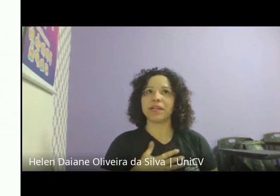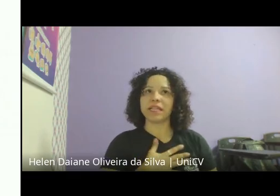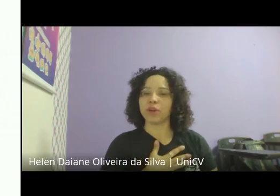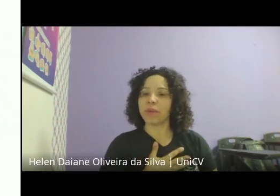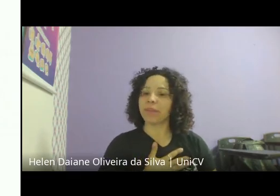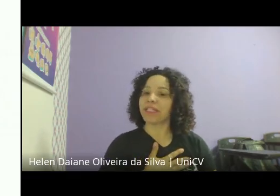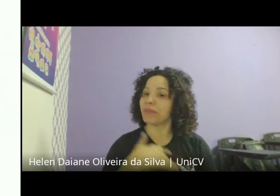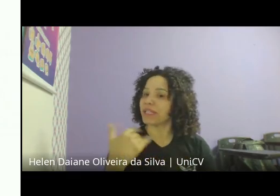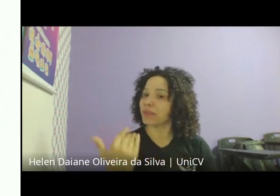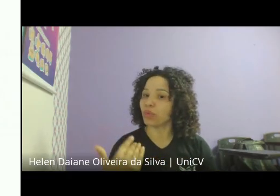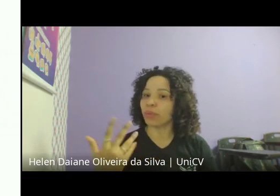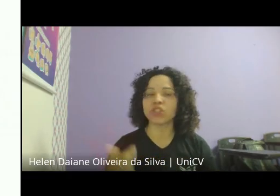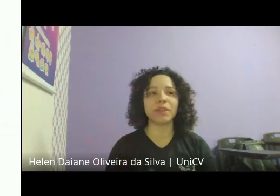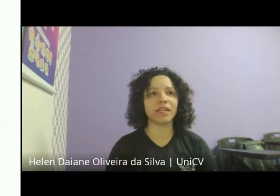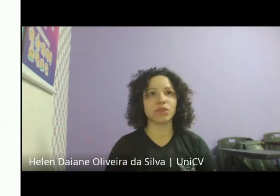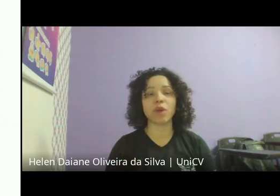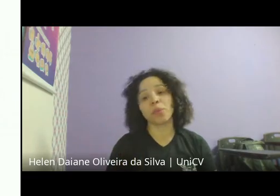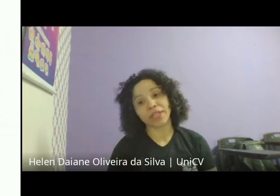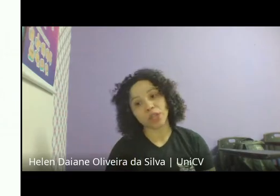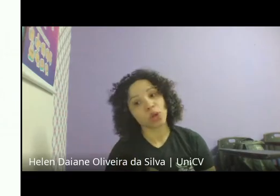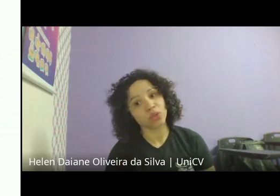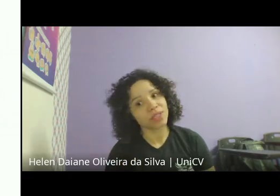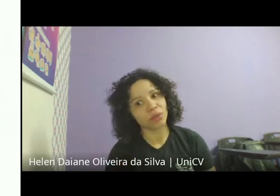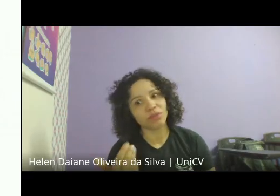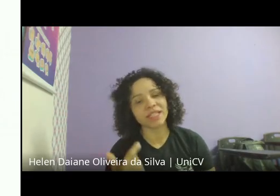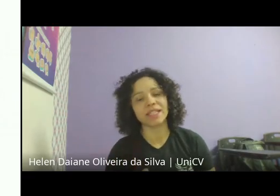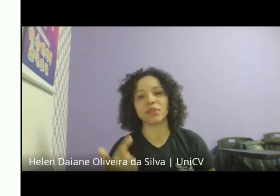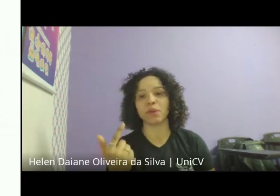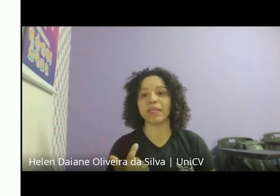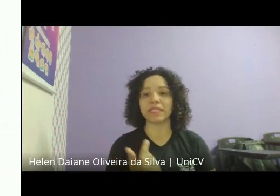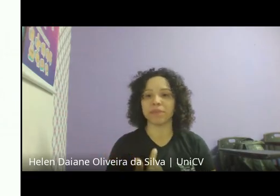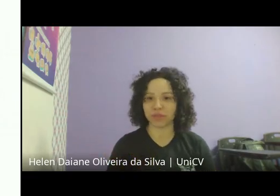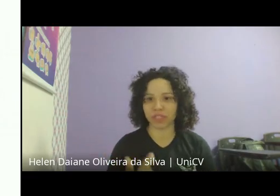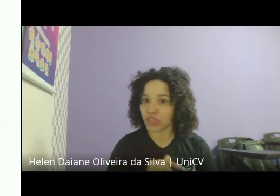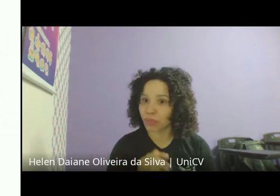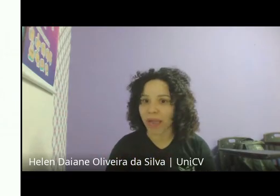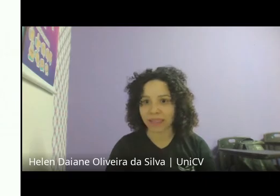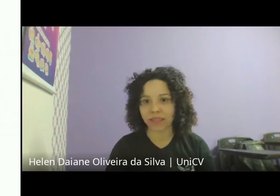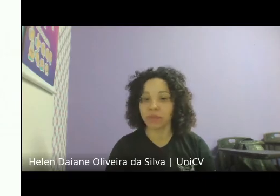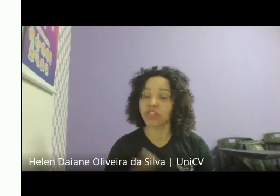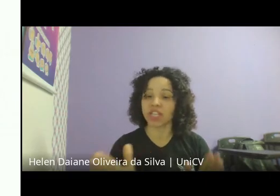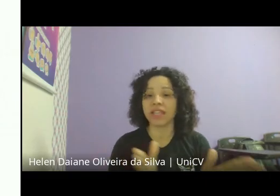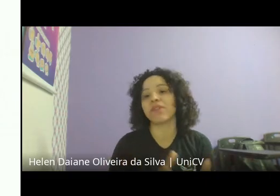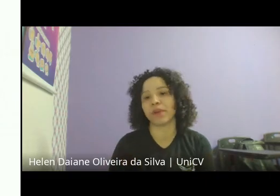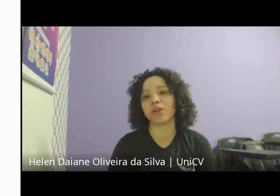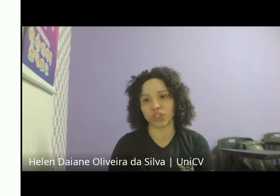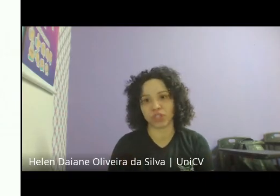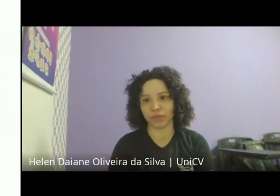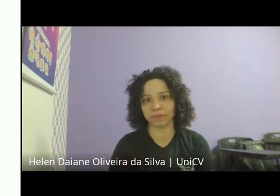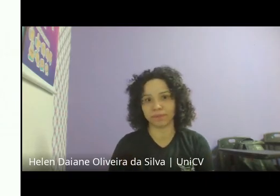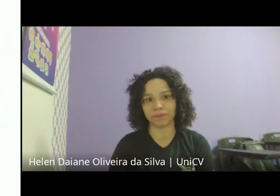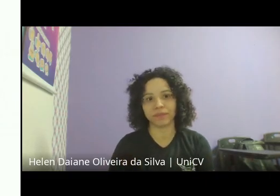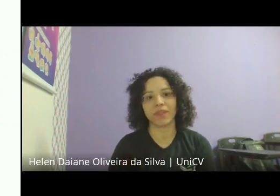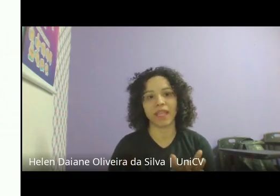vai começar a perceber esse mundo mais de maneira visual, porque a sua audição não vai ser o seu principal sentido mais. Você já teve a perda